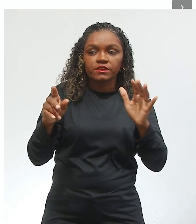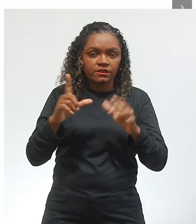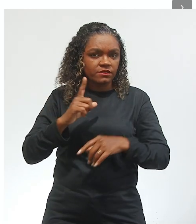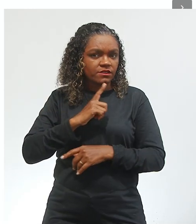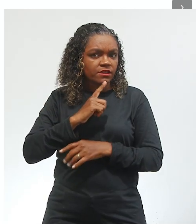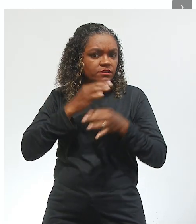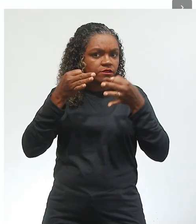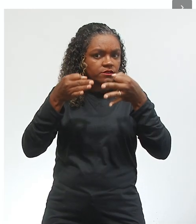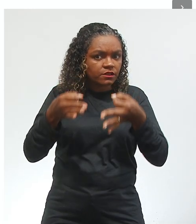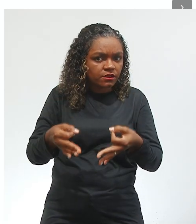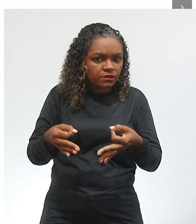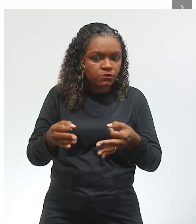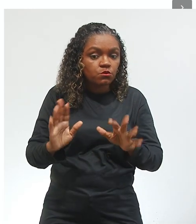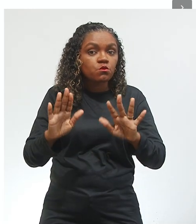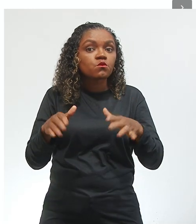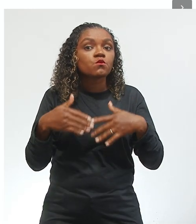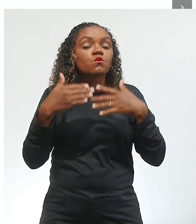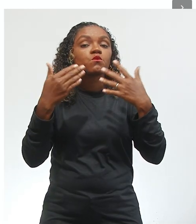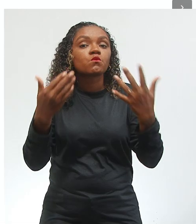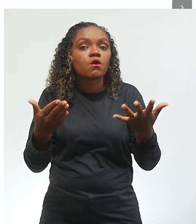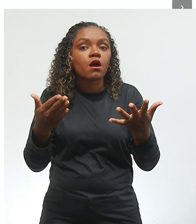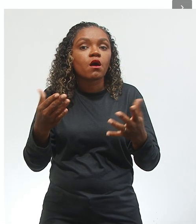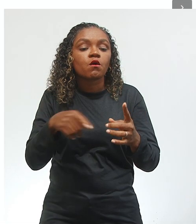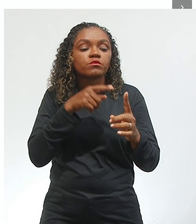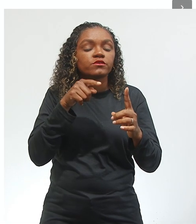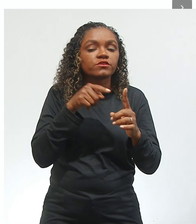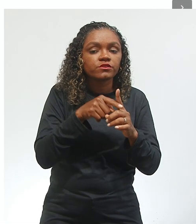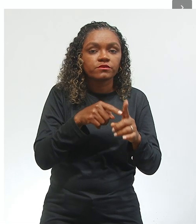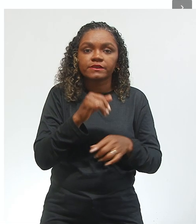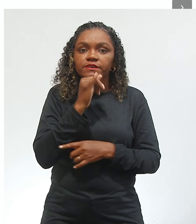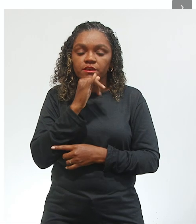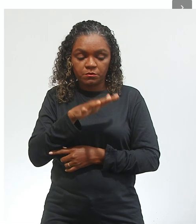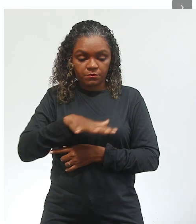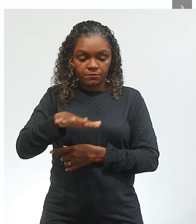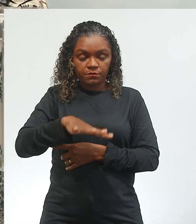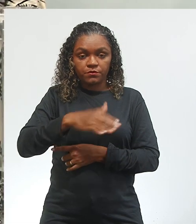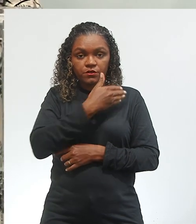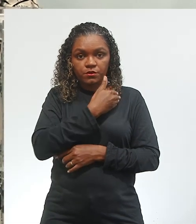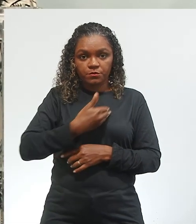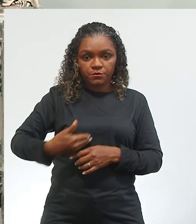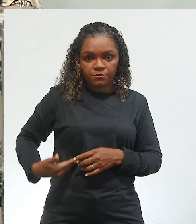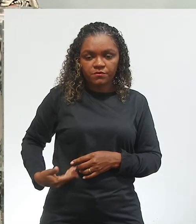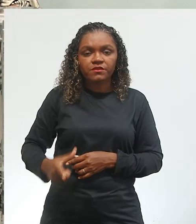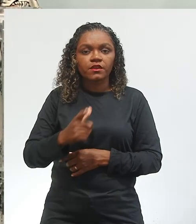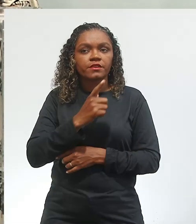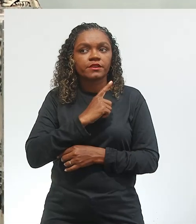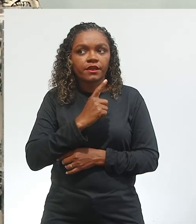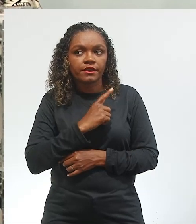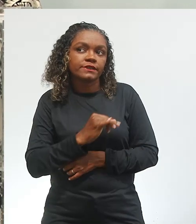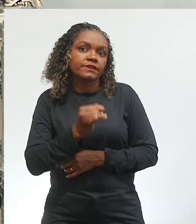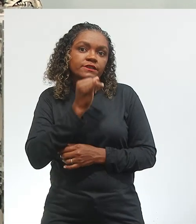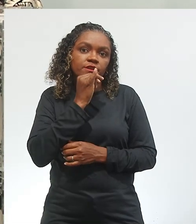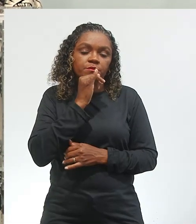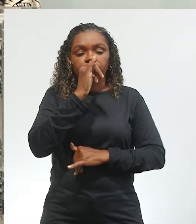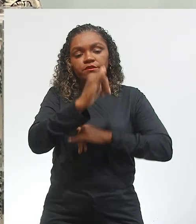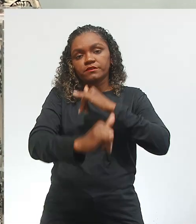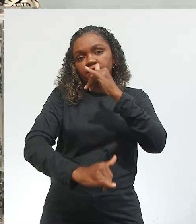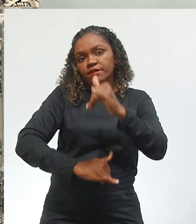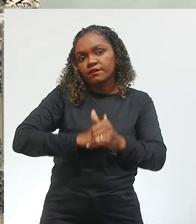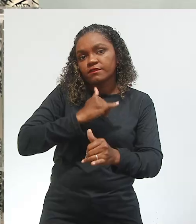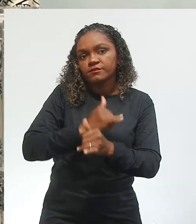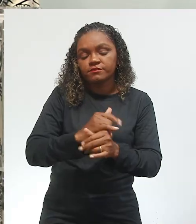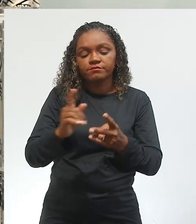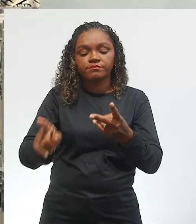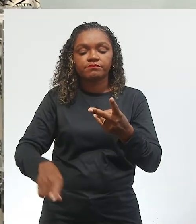bem distribuídos? Quais os gargalos? Então, os serviços públicos, eles se utilizam de vários canais, né? Eles podem